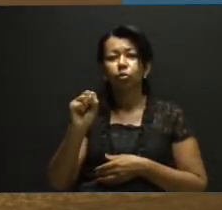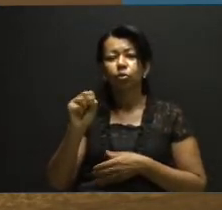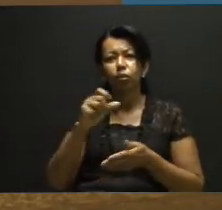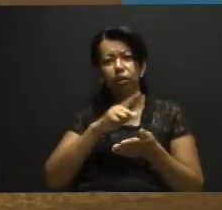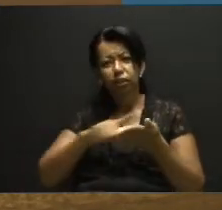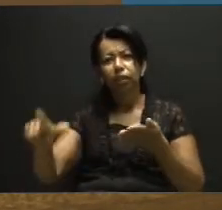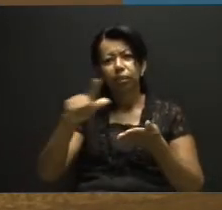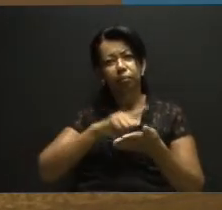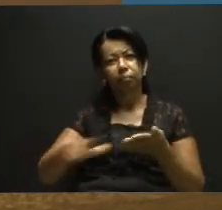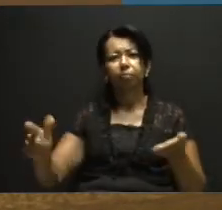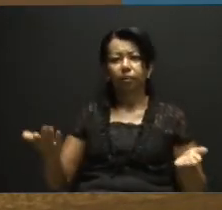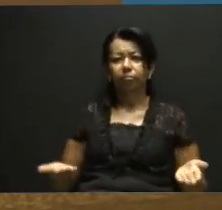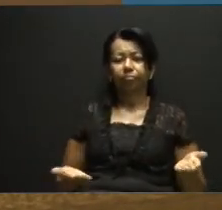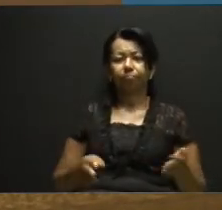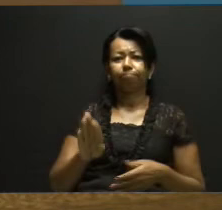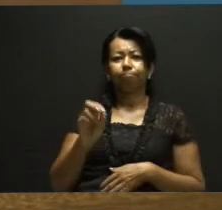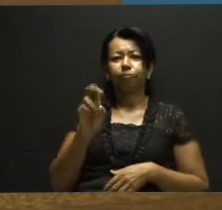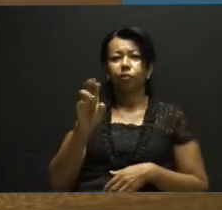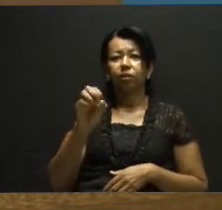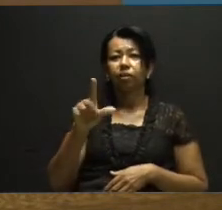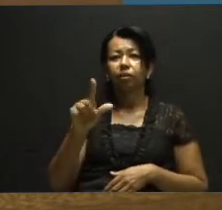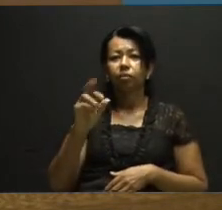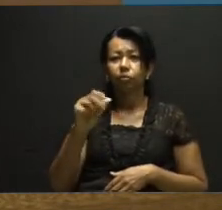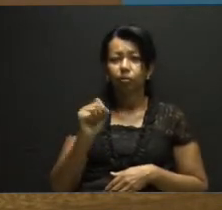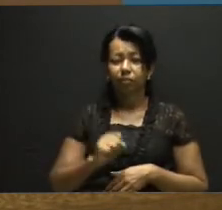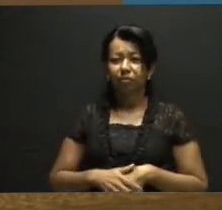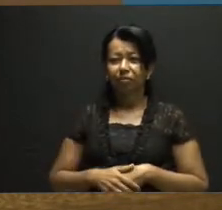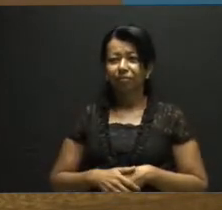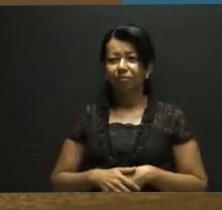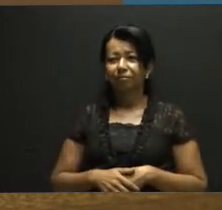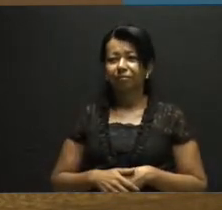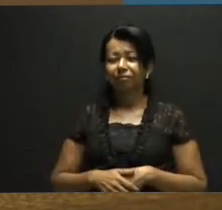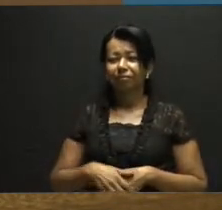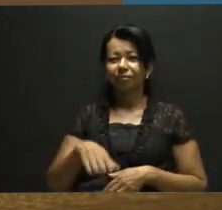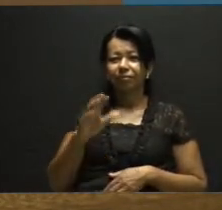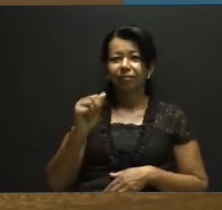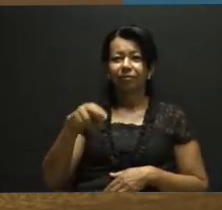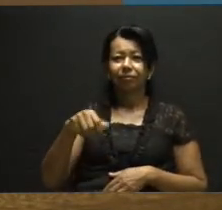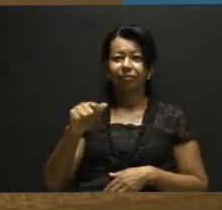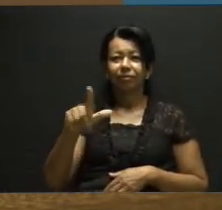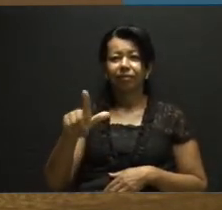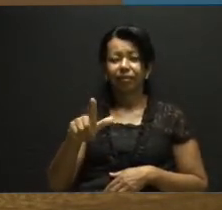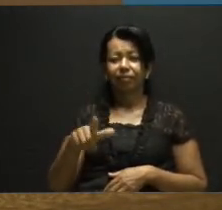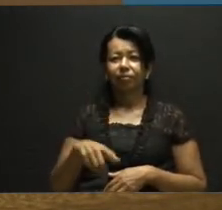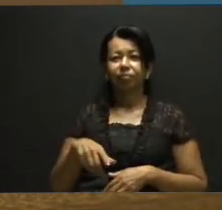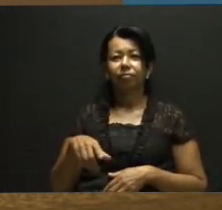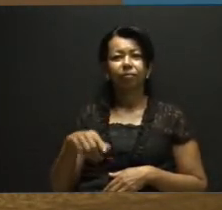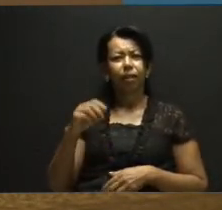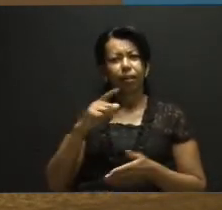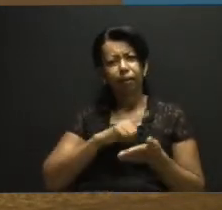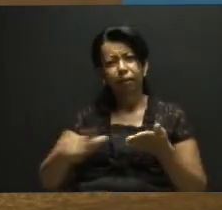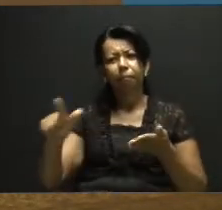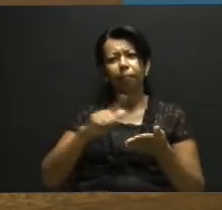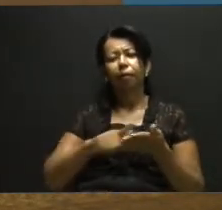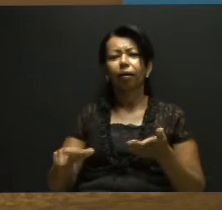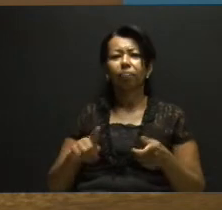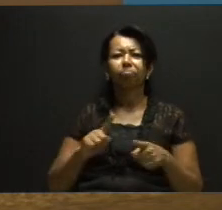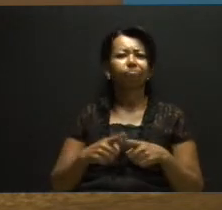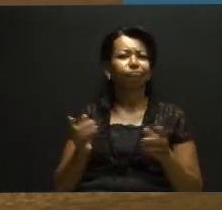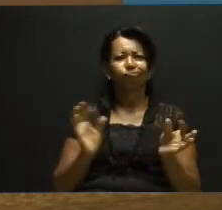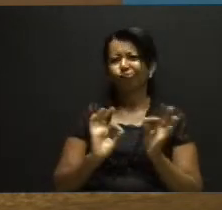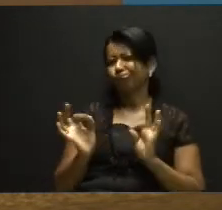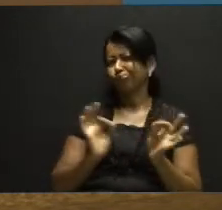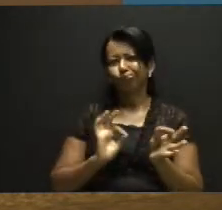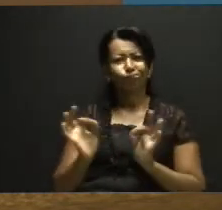em paus bueiro e pós canais saída da nossa cidade é um mínimo mas as coisas não andam